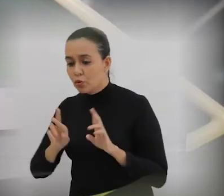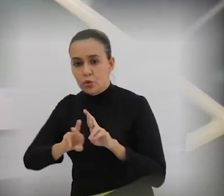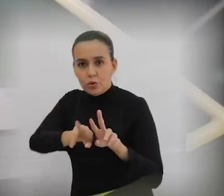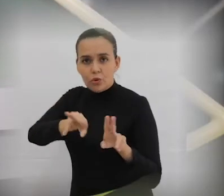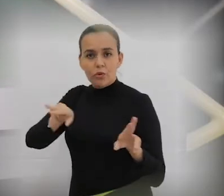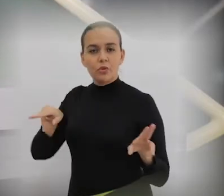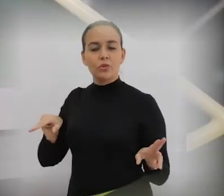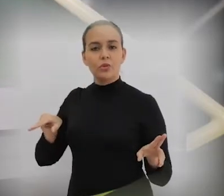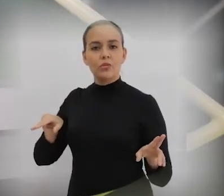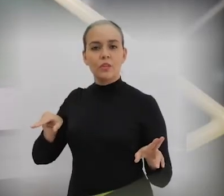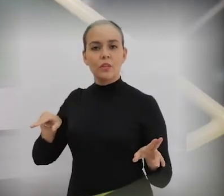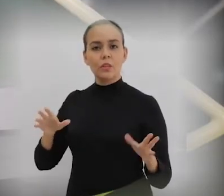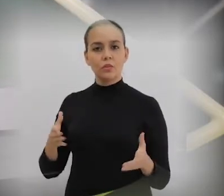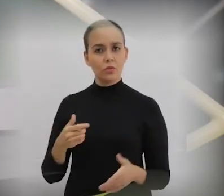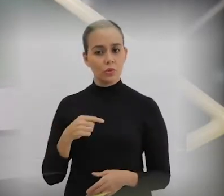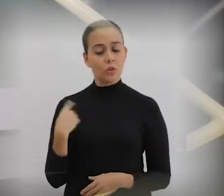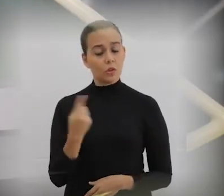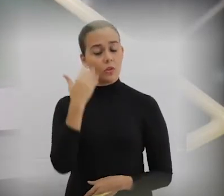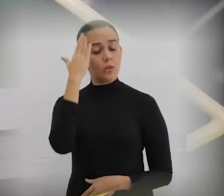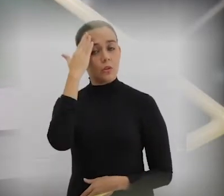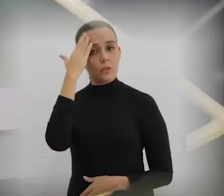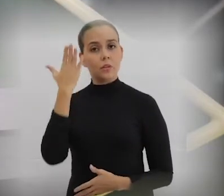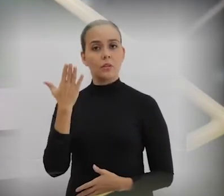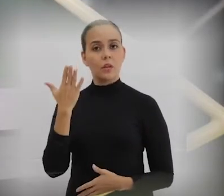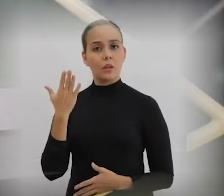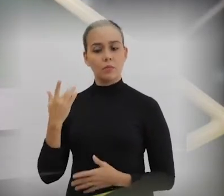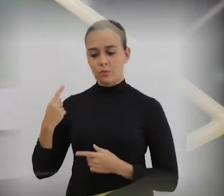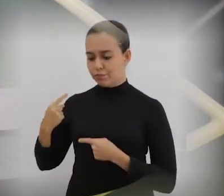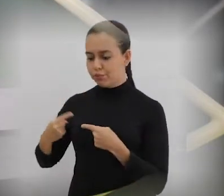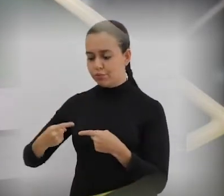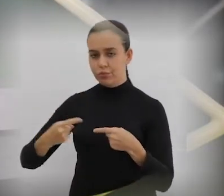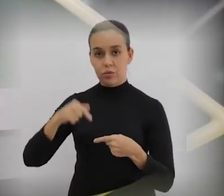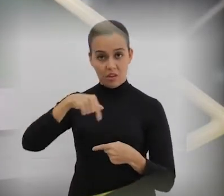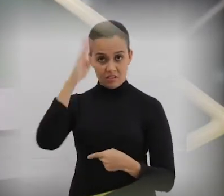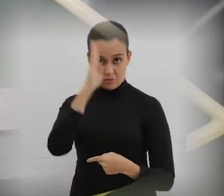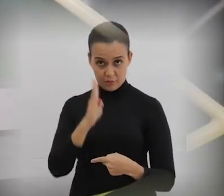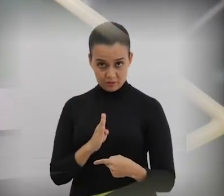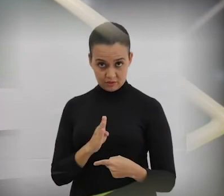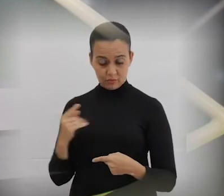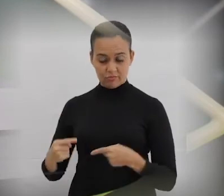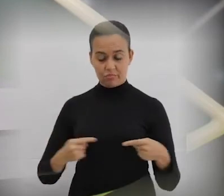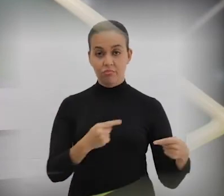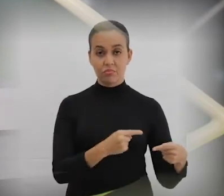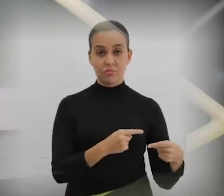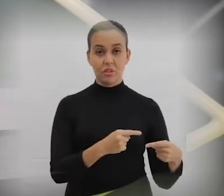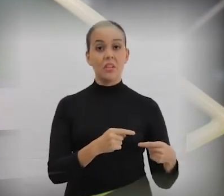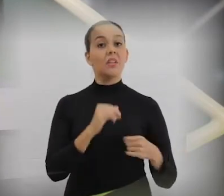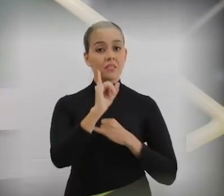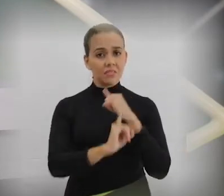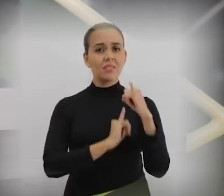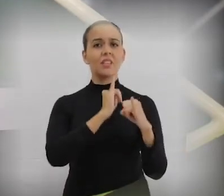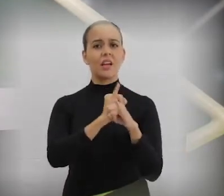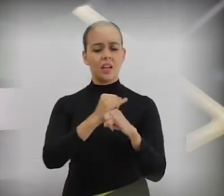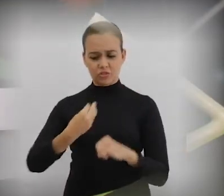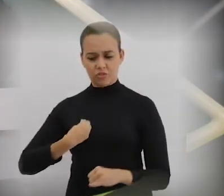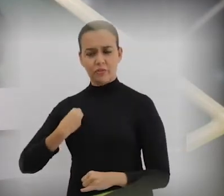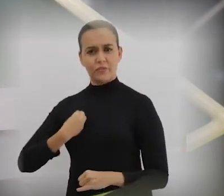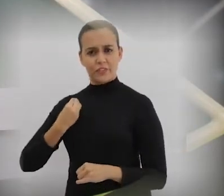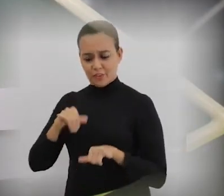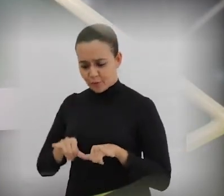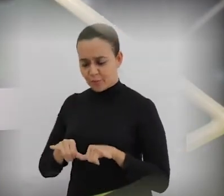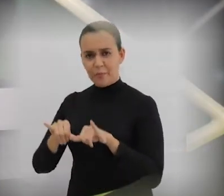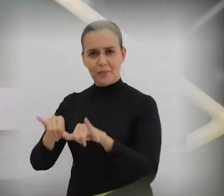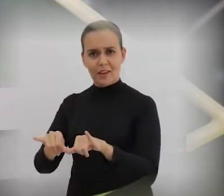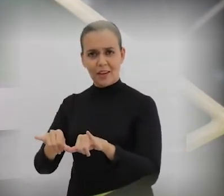né? E a gente sabe também que muitos conflitos hoje em dia no Brasil, na internet, nas redes, na vida, no supermercado,